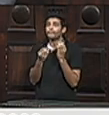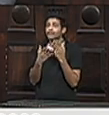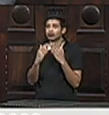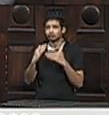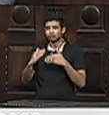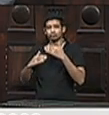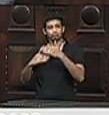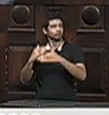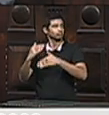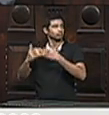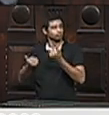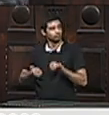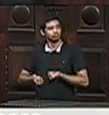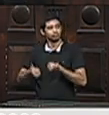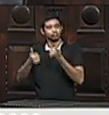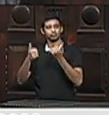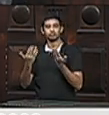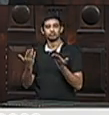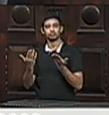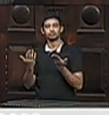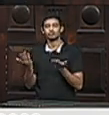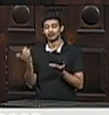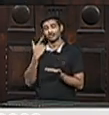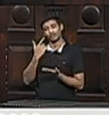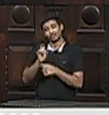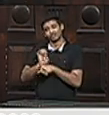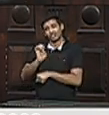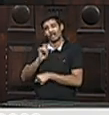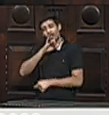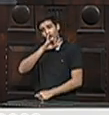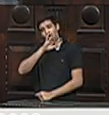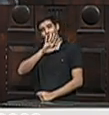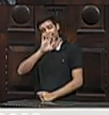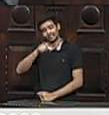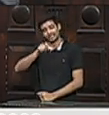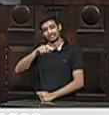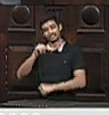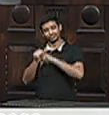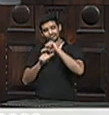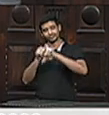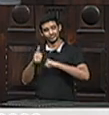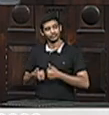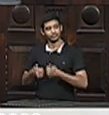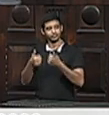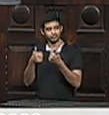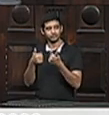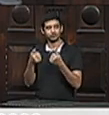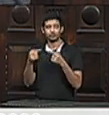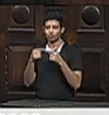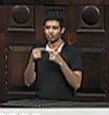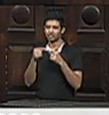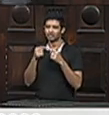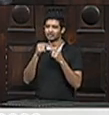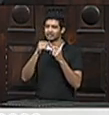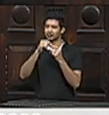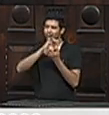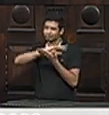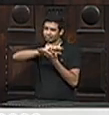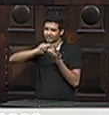ajustarmos as emendas, para ver se a gente consegue aí uma confluência de posições, que eu acho que não pode a gente deixar de ter uma